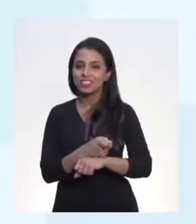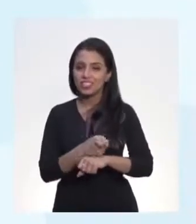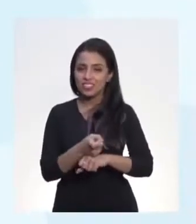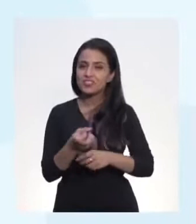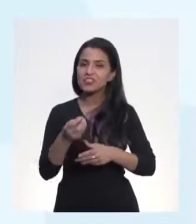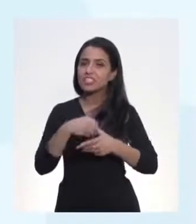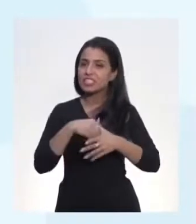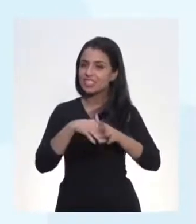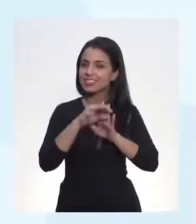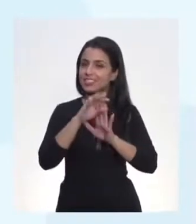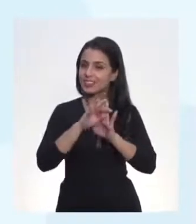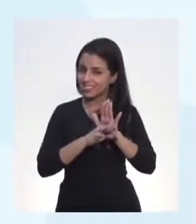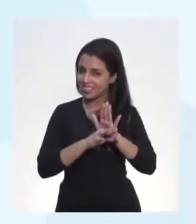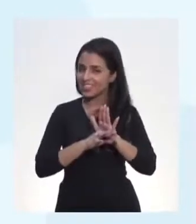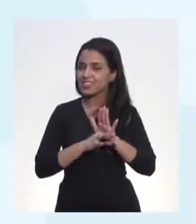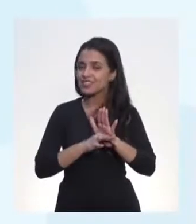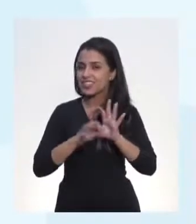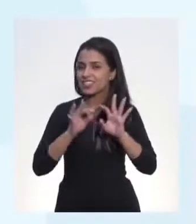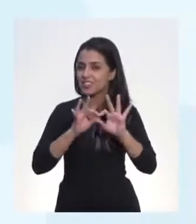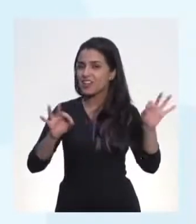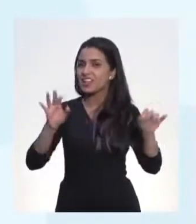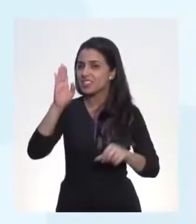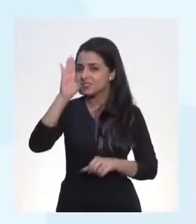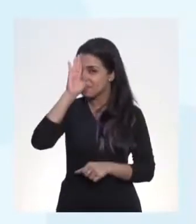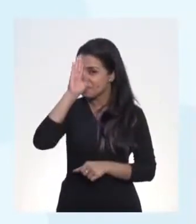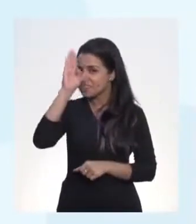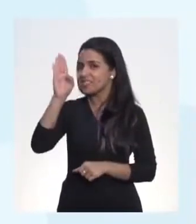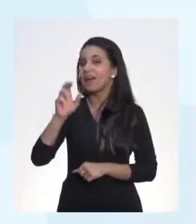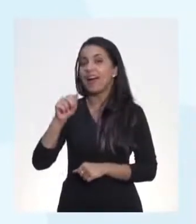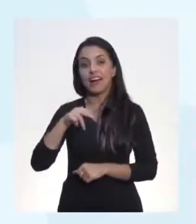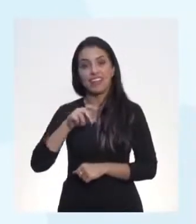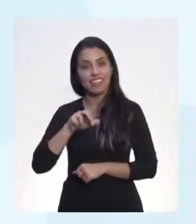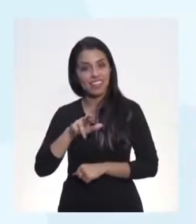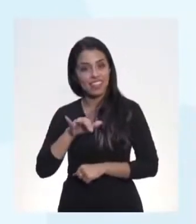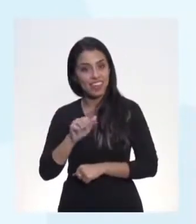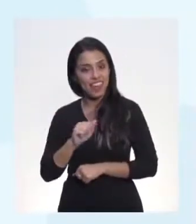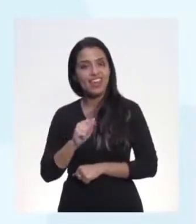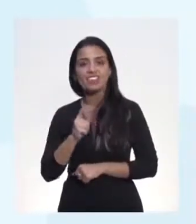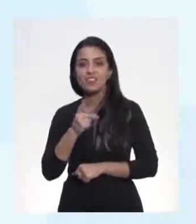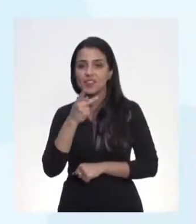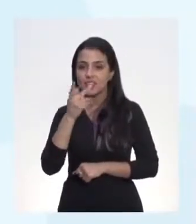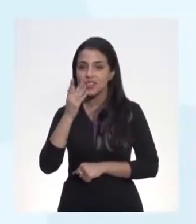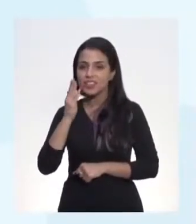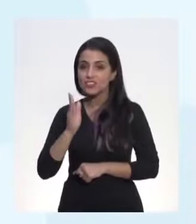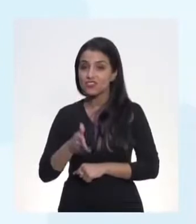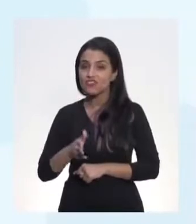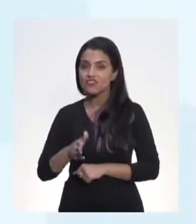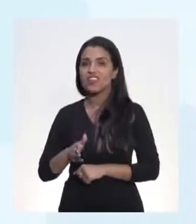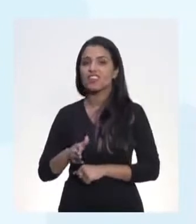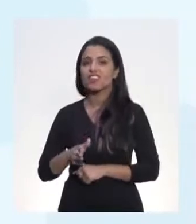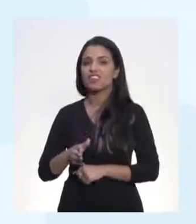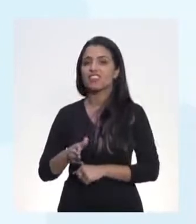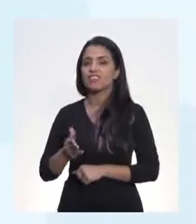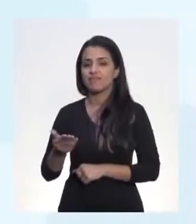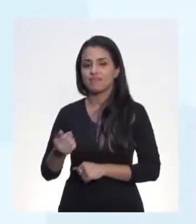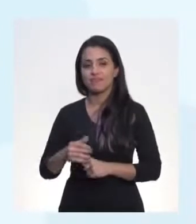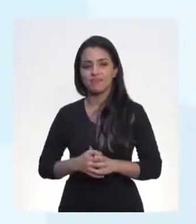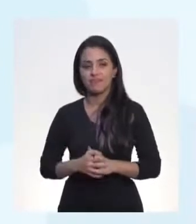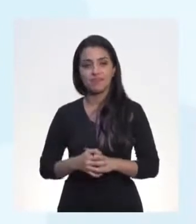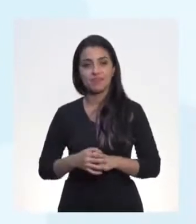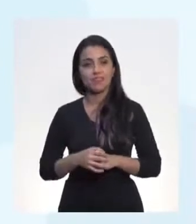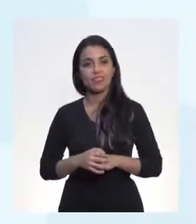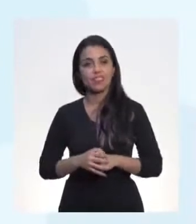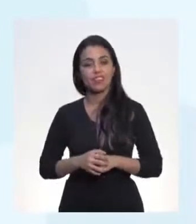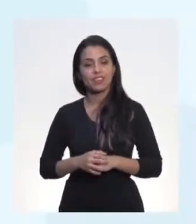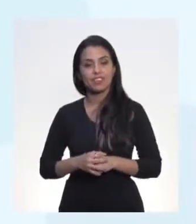oração principal. Olha, a Andréa pontuou. As subordinadas adverbiais funcionam como advérbio.